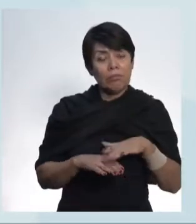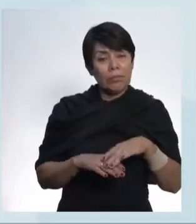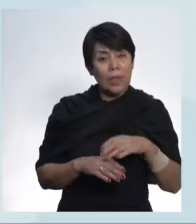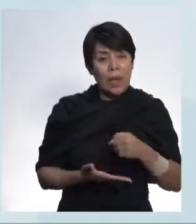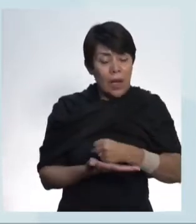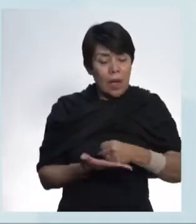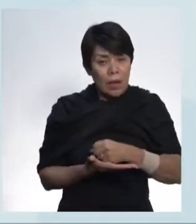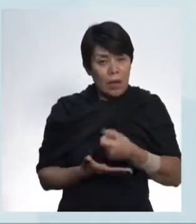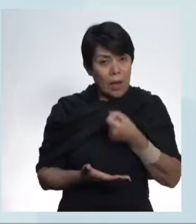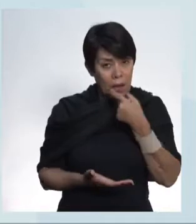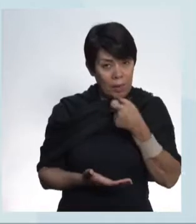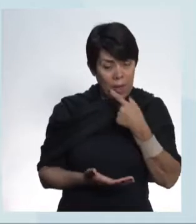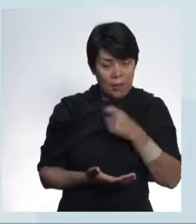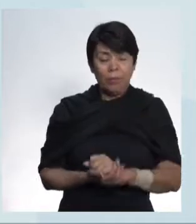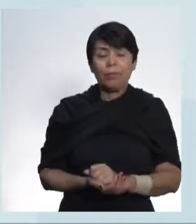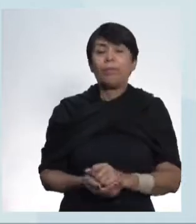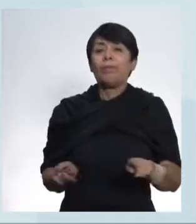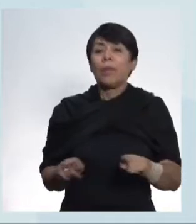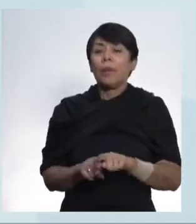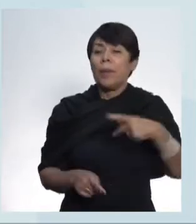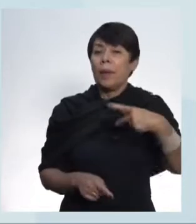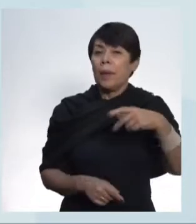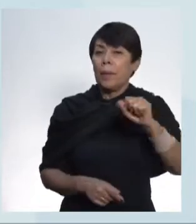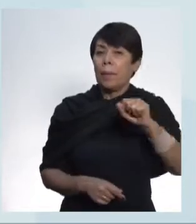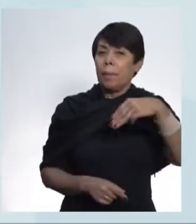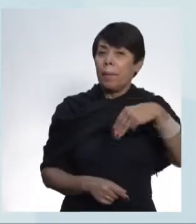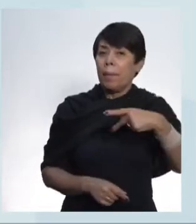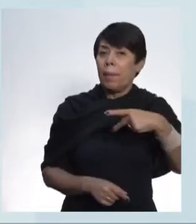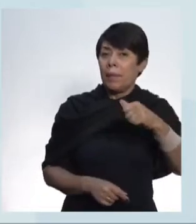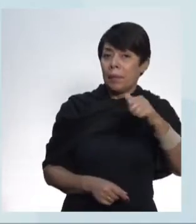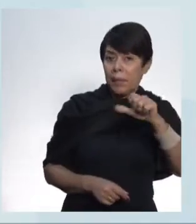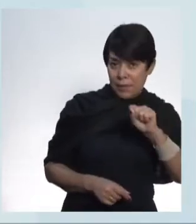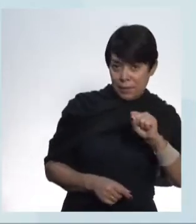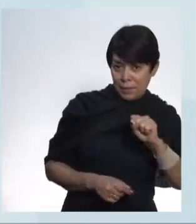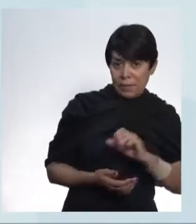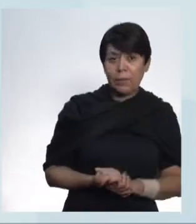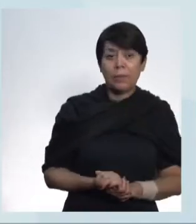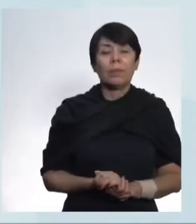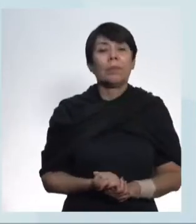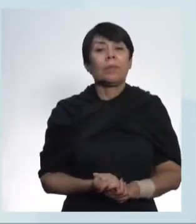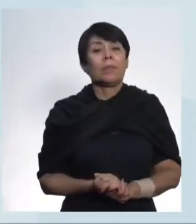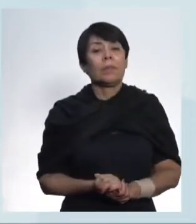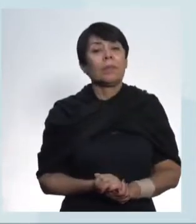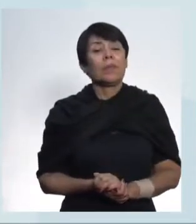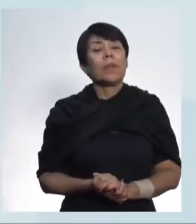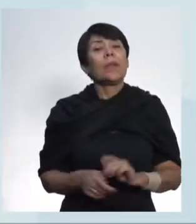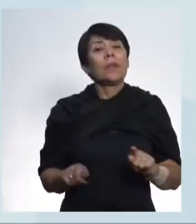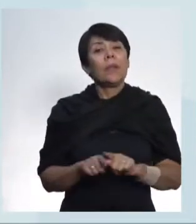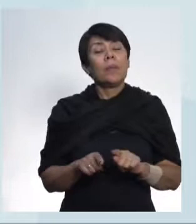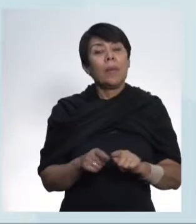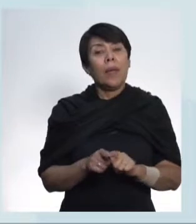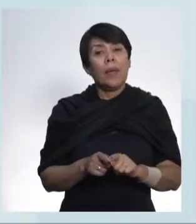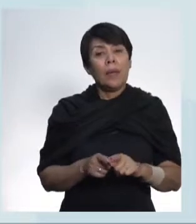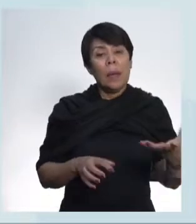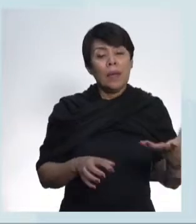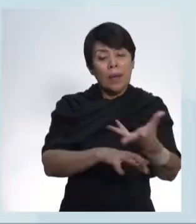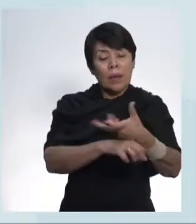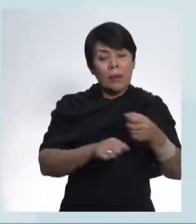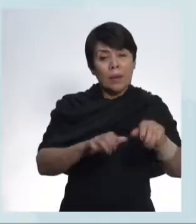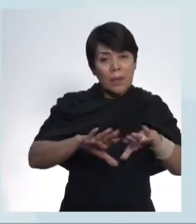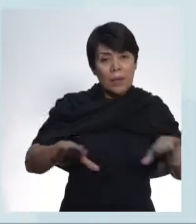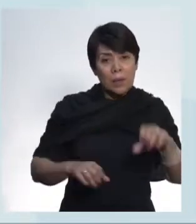o penúltimo sistema de biomas do Brasil, ele também é chamado de Campos do Sul ou